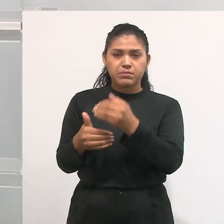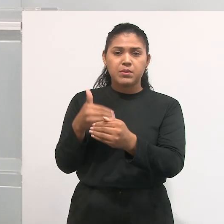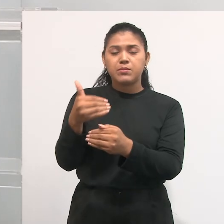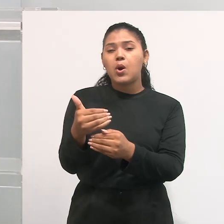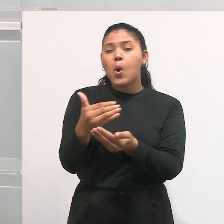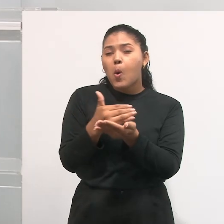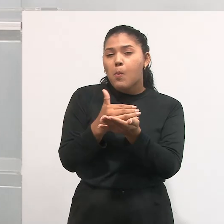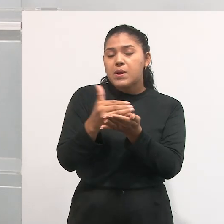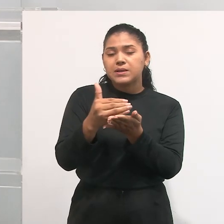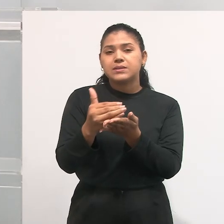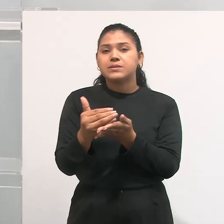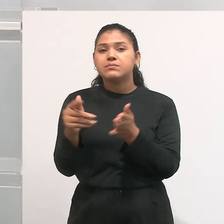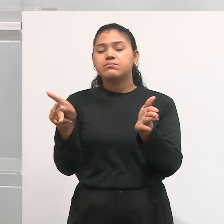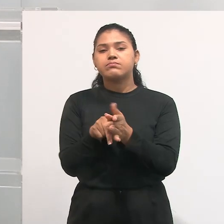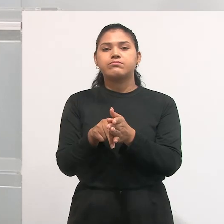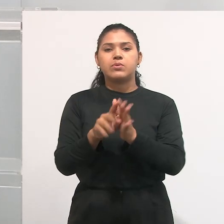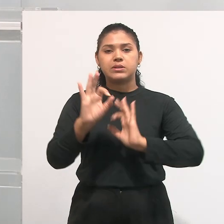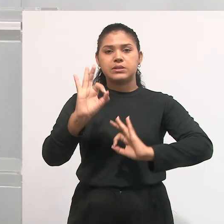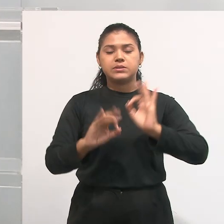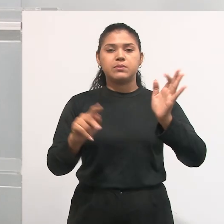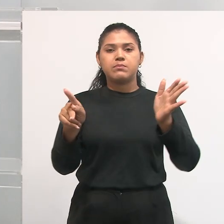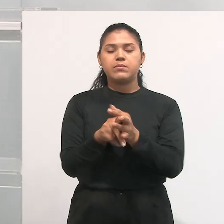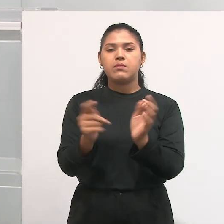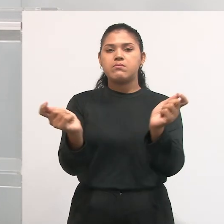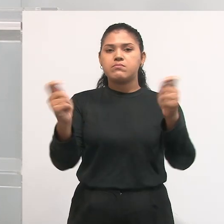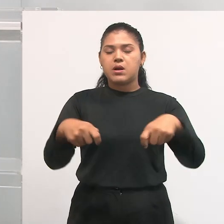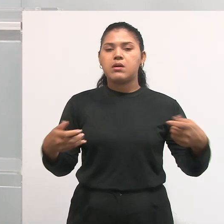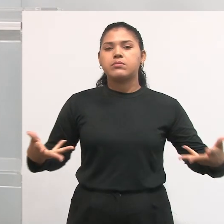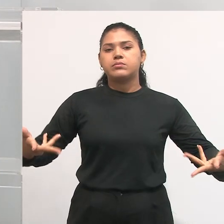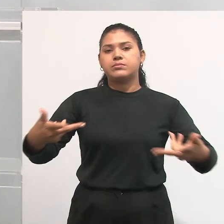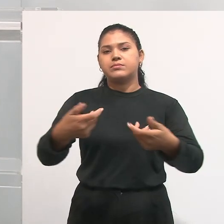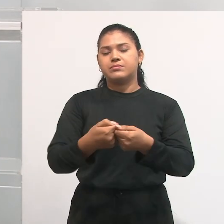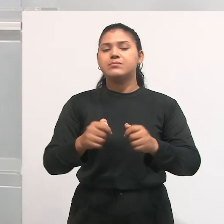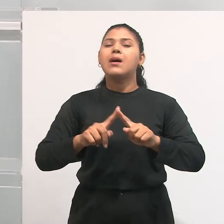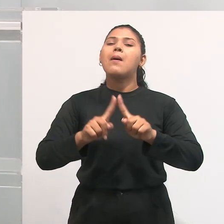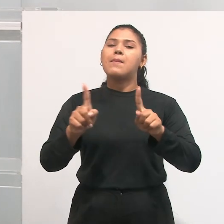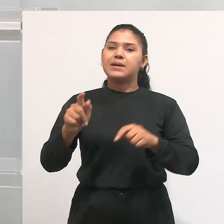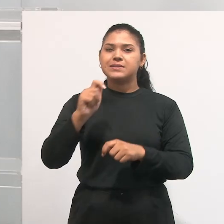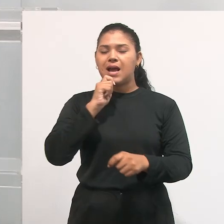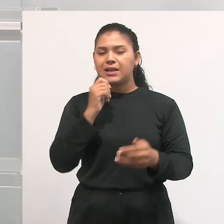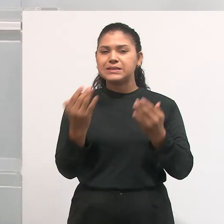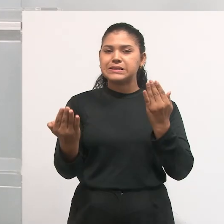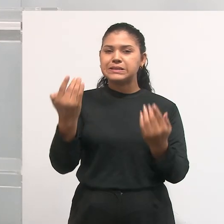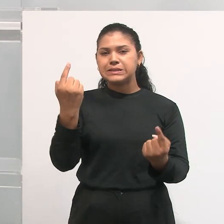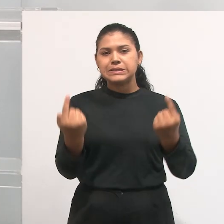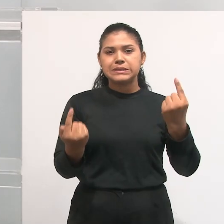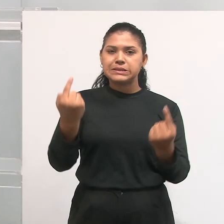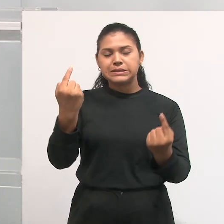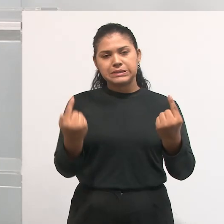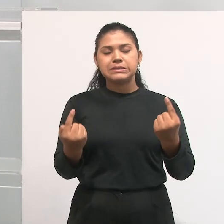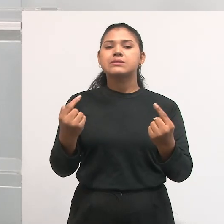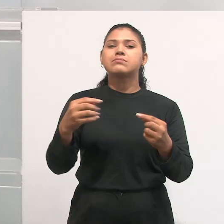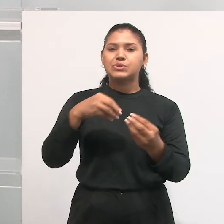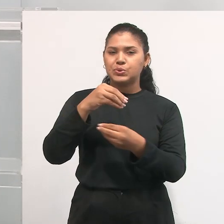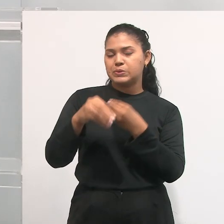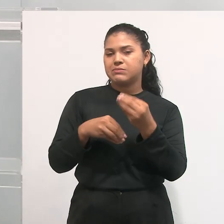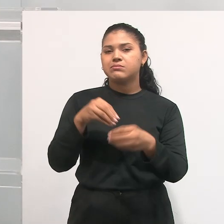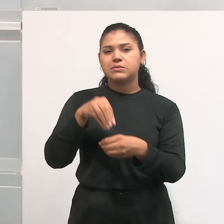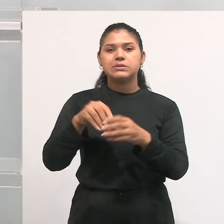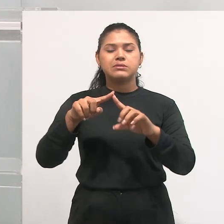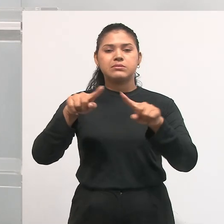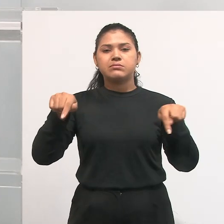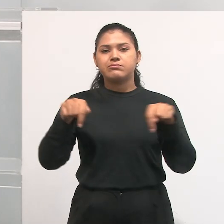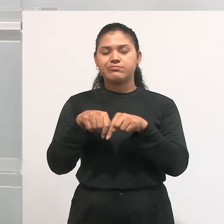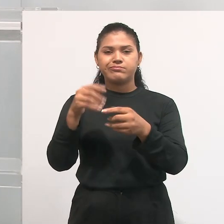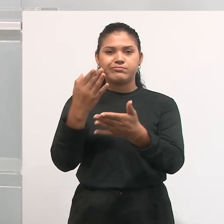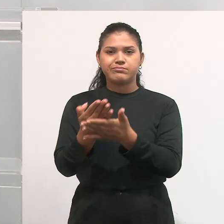por competências. Mas a gente encontra a dualidade persistente ainda nas salas de aula e nas